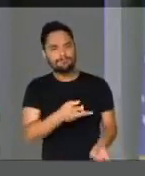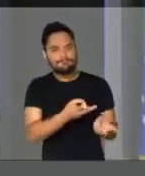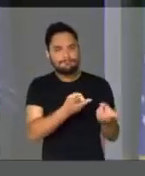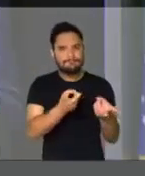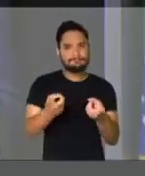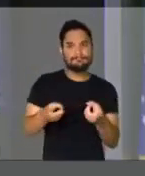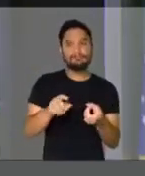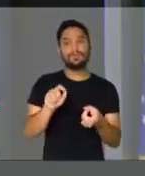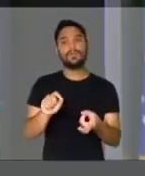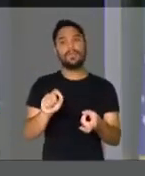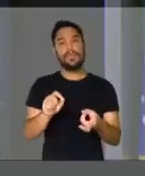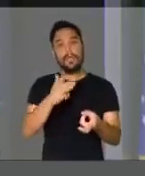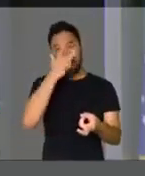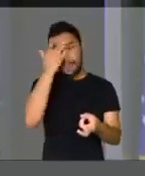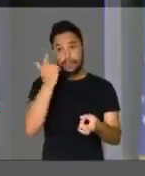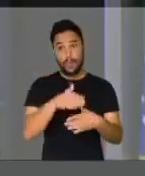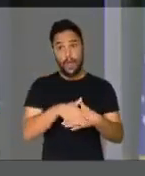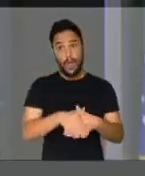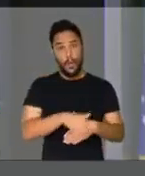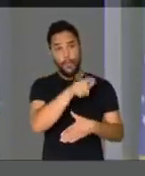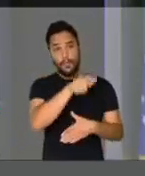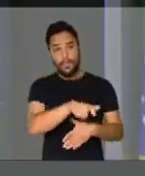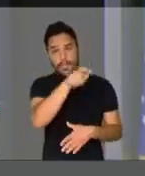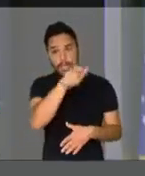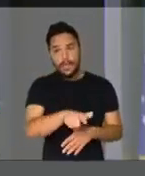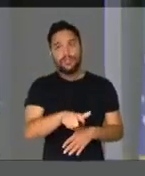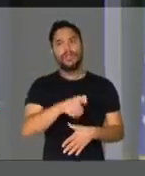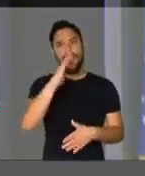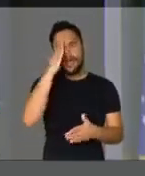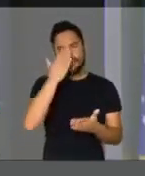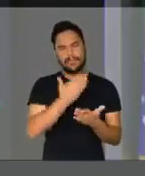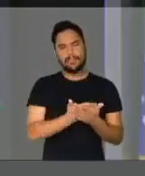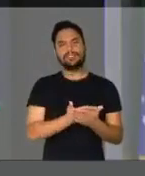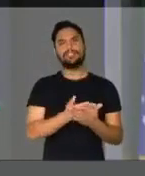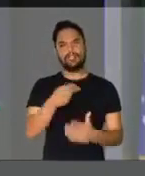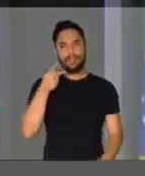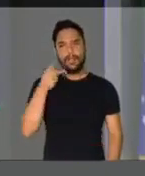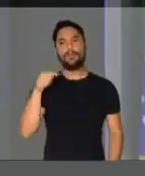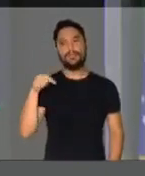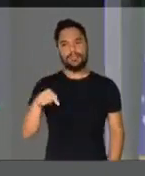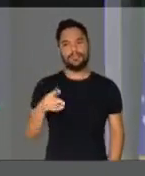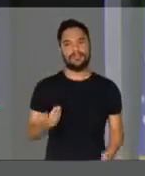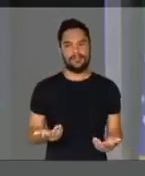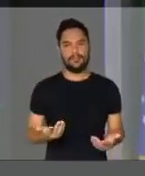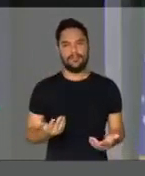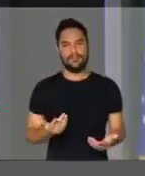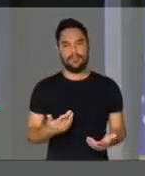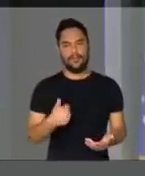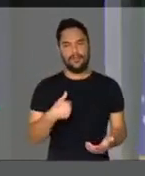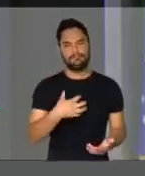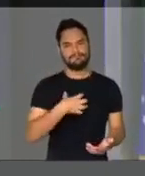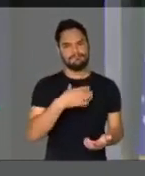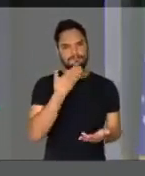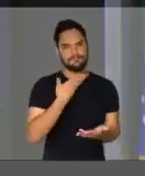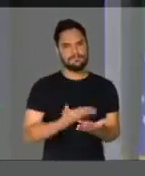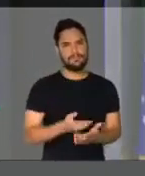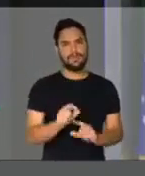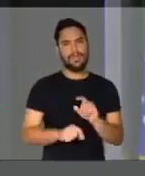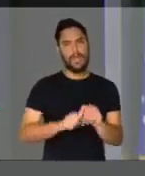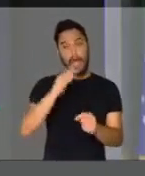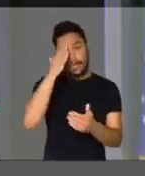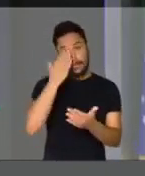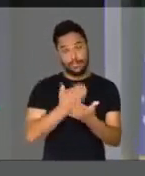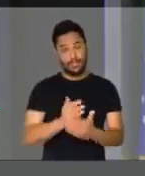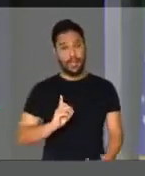pessoas, especialmente os mais humildes, ainda acreditam na política. E de forma ainda mais surpreendente, ainda acreditam